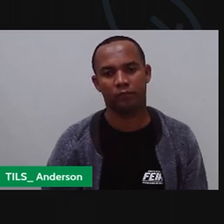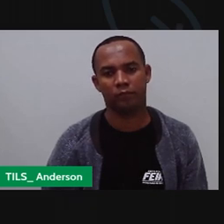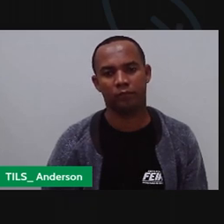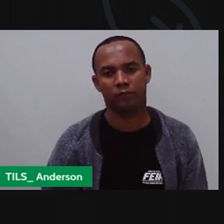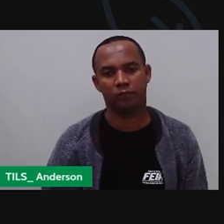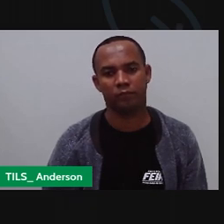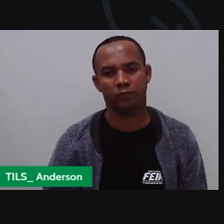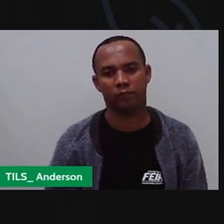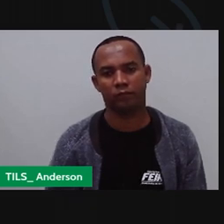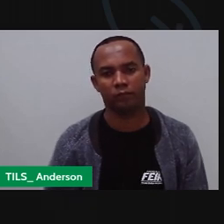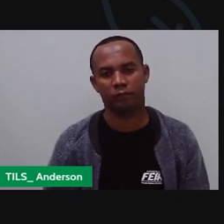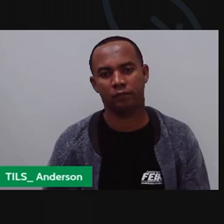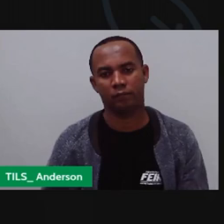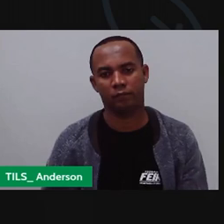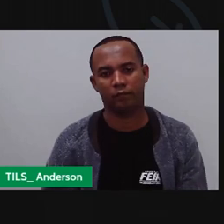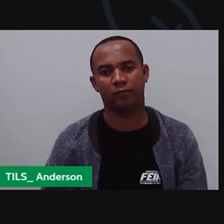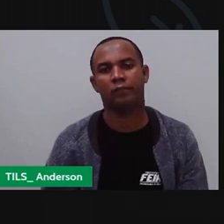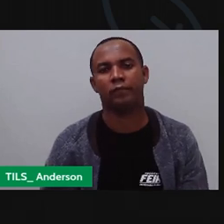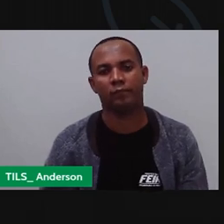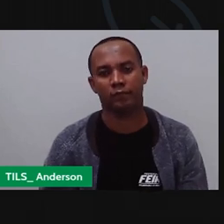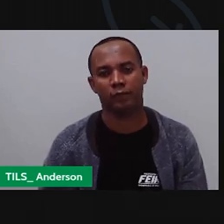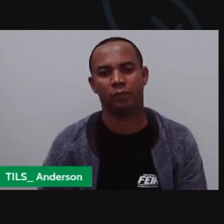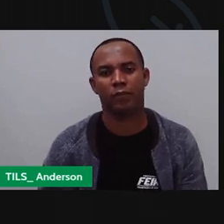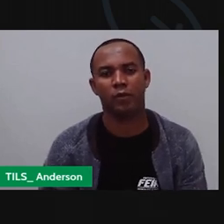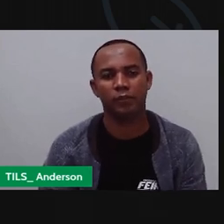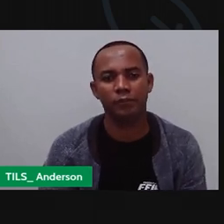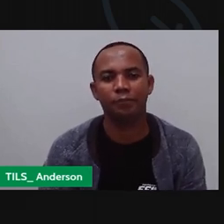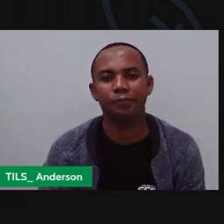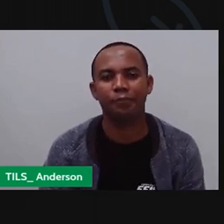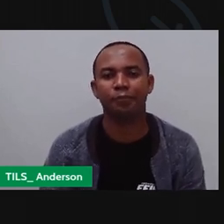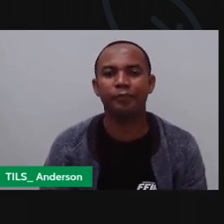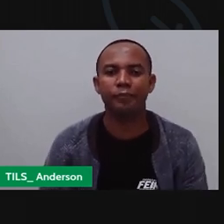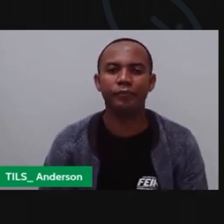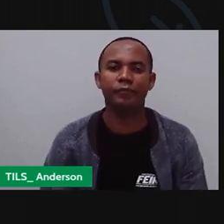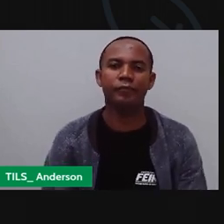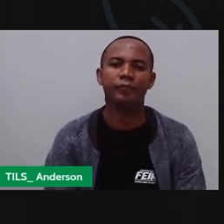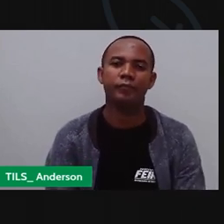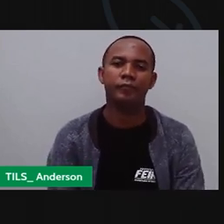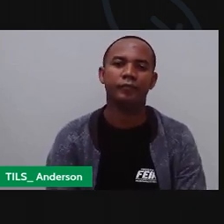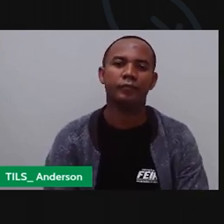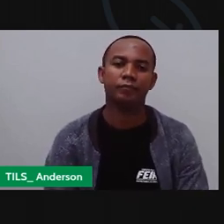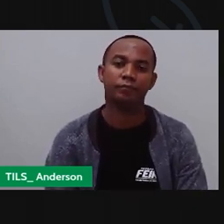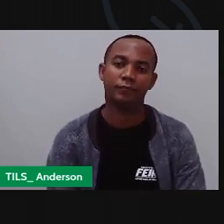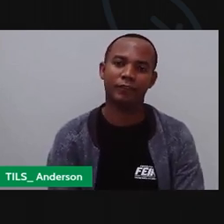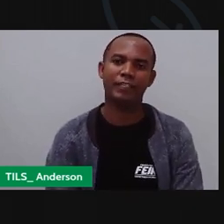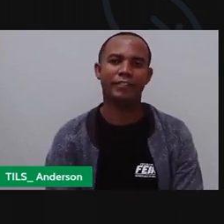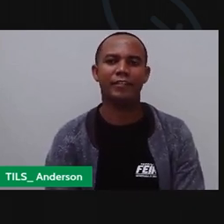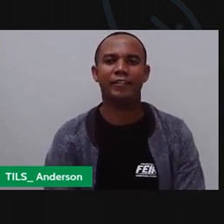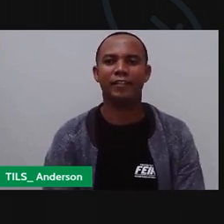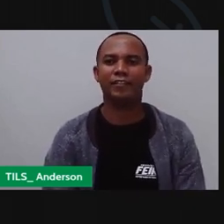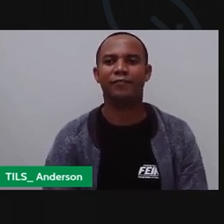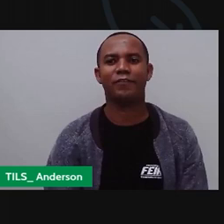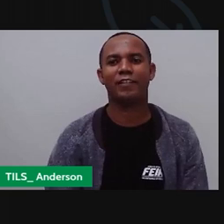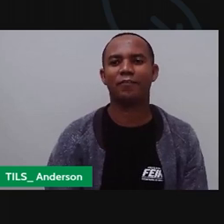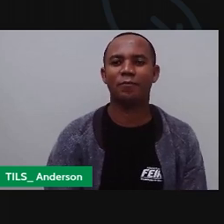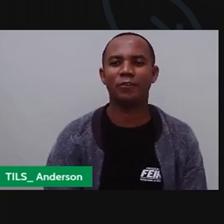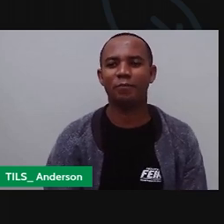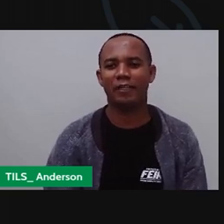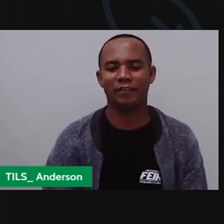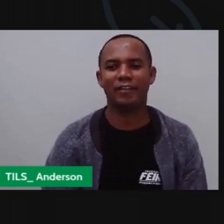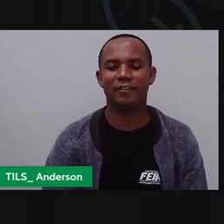Meu livro de poesias? Pode ser, Anderson? Pronto. Ou meu livro de receitas?